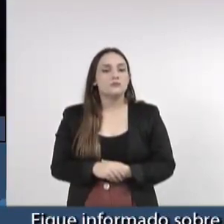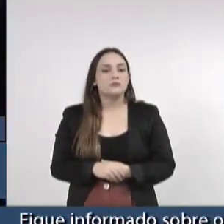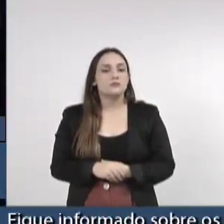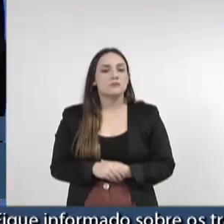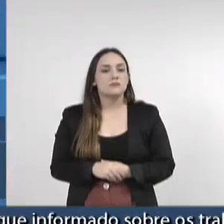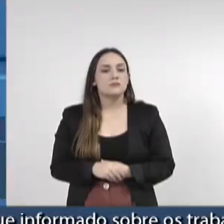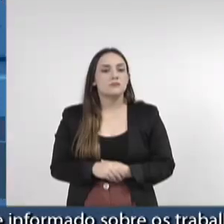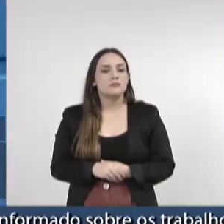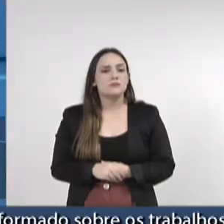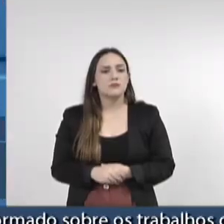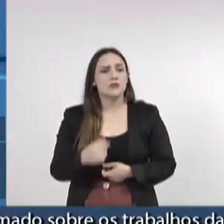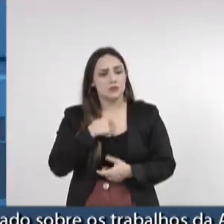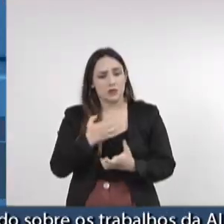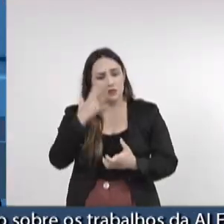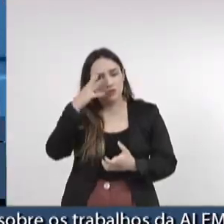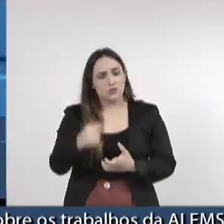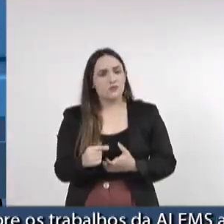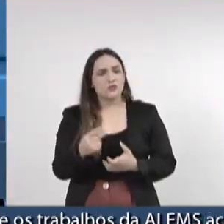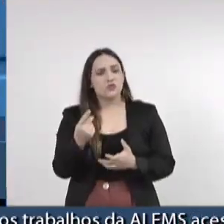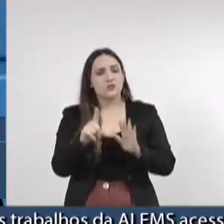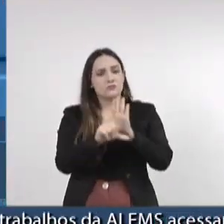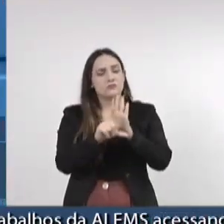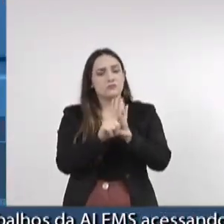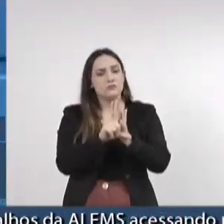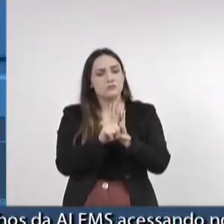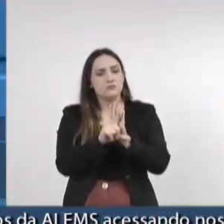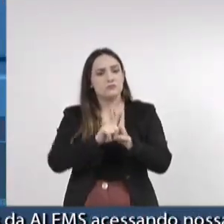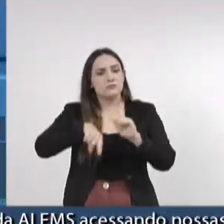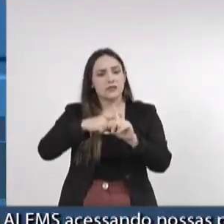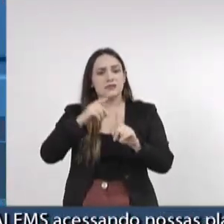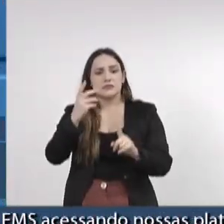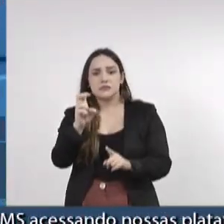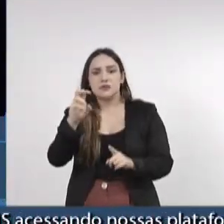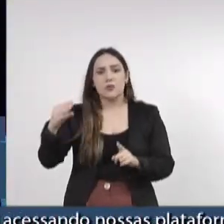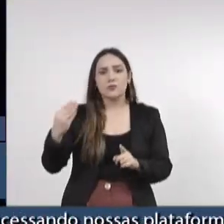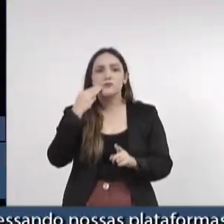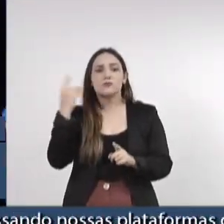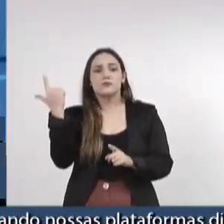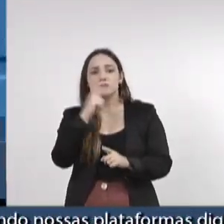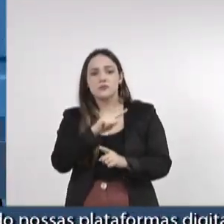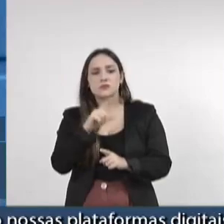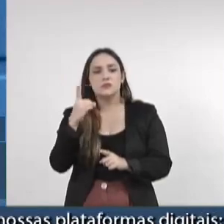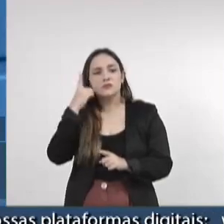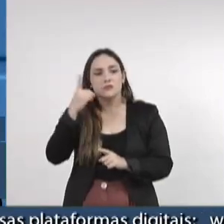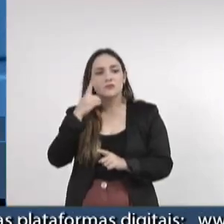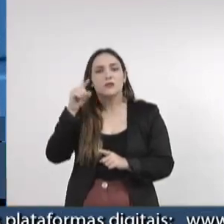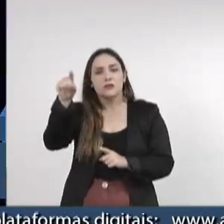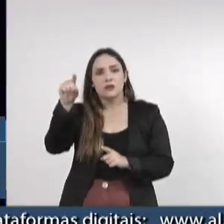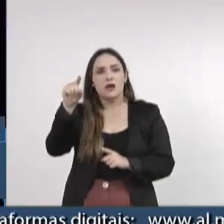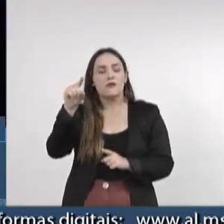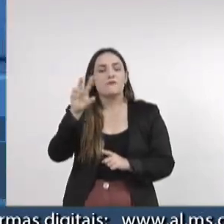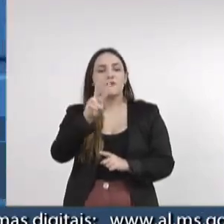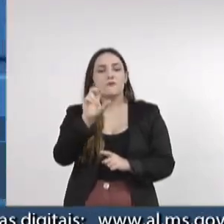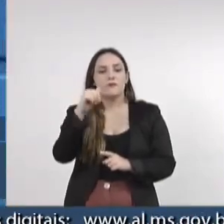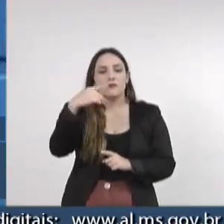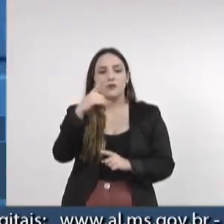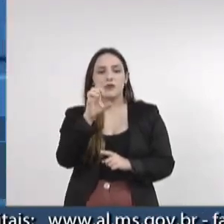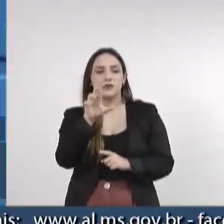faço uma reunião com alguns companheiros do gabinete para definir, deputado Zé Teixeira,